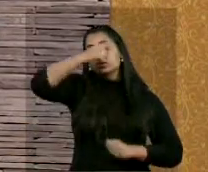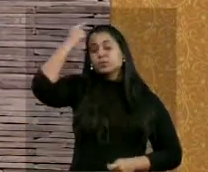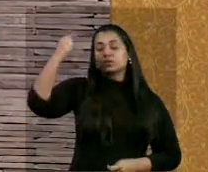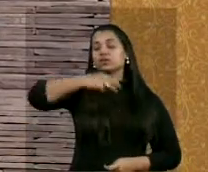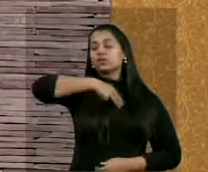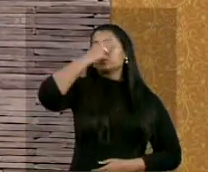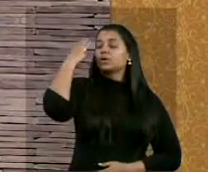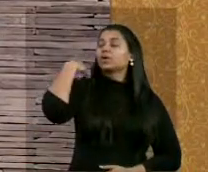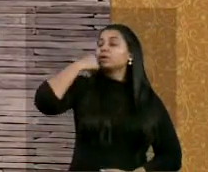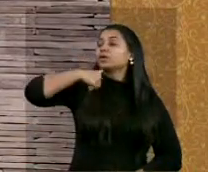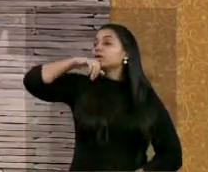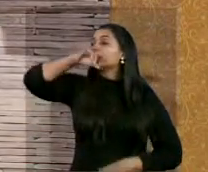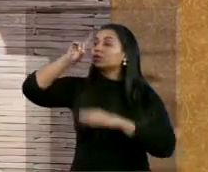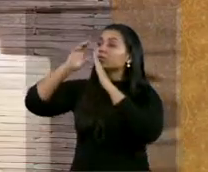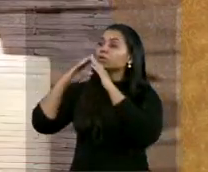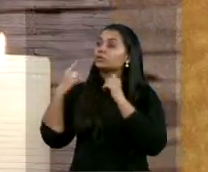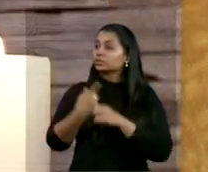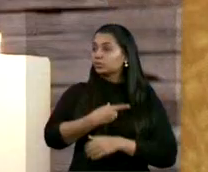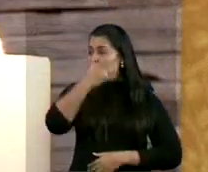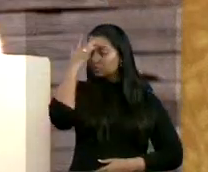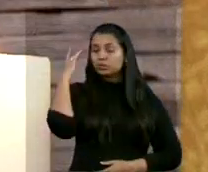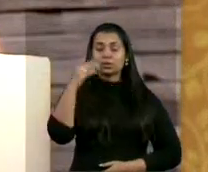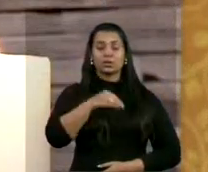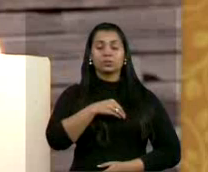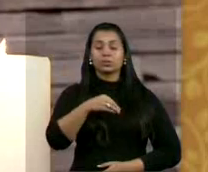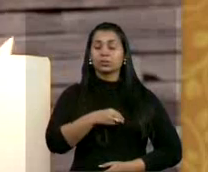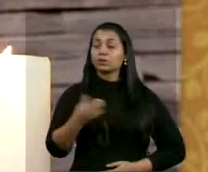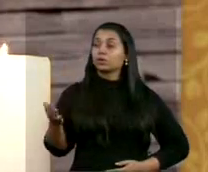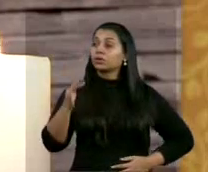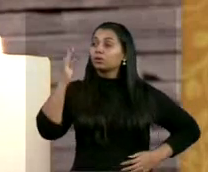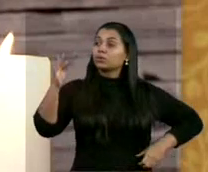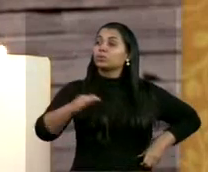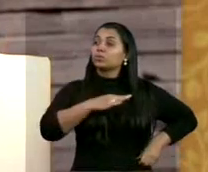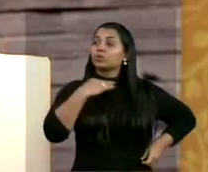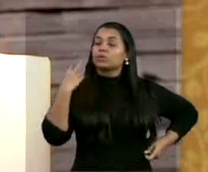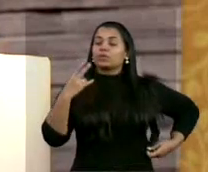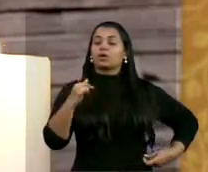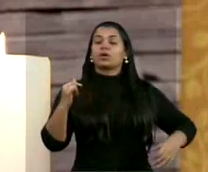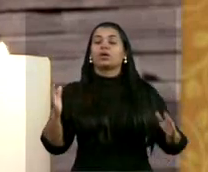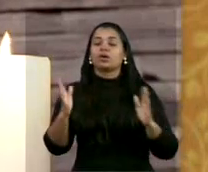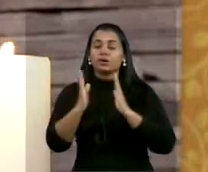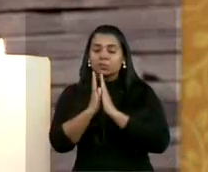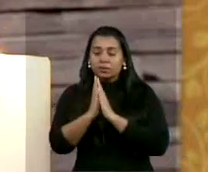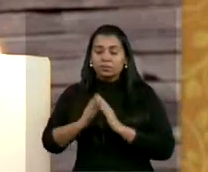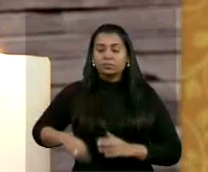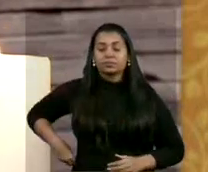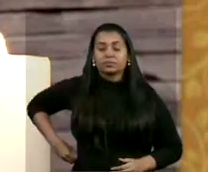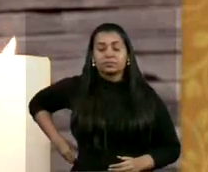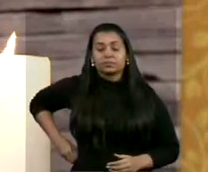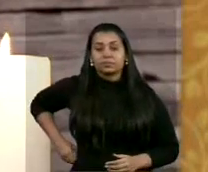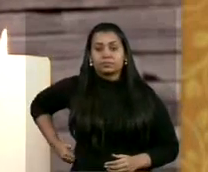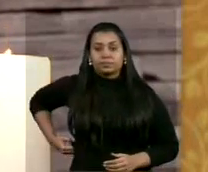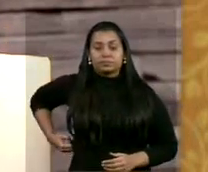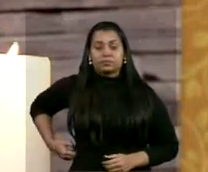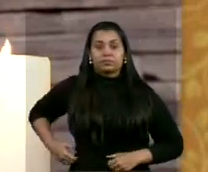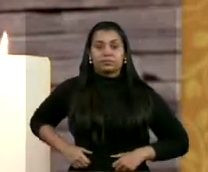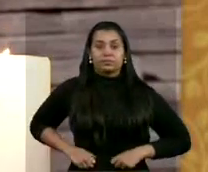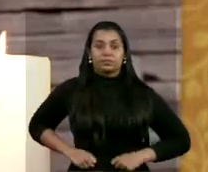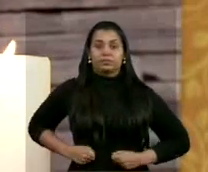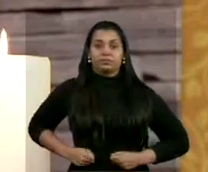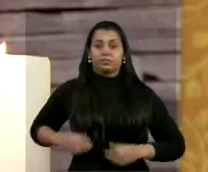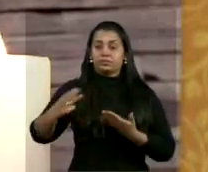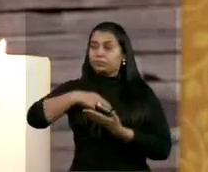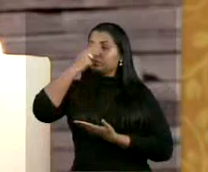Jesus. Santa Maria, Mãe de Deus, rogai por nós, pecadores, agora e na hora de nossa morte.